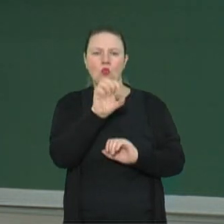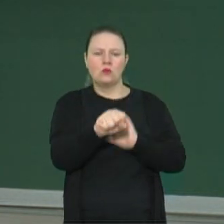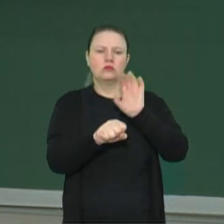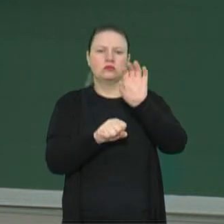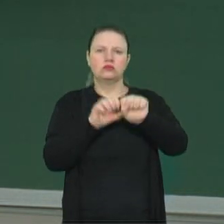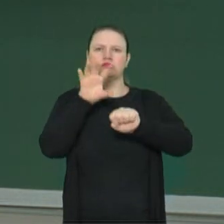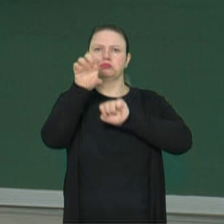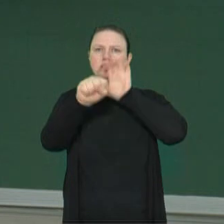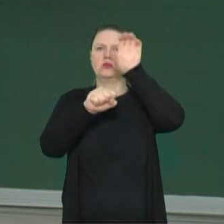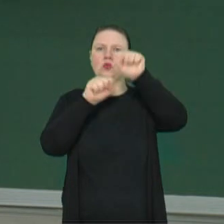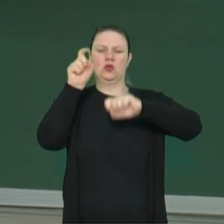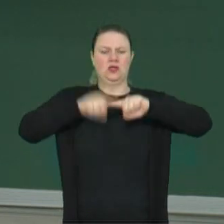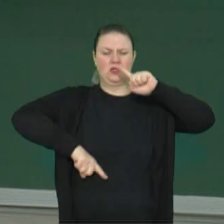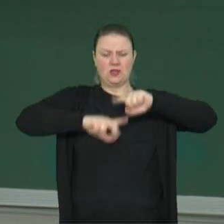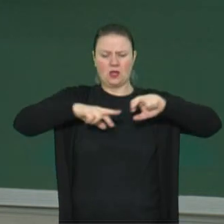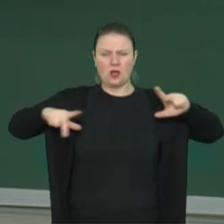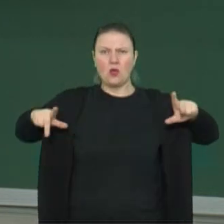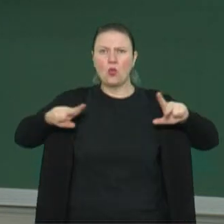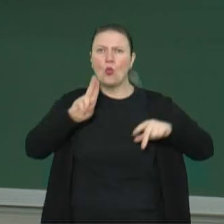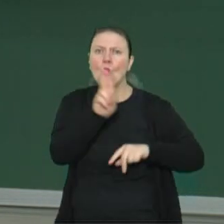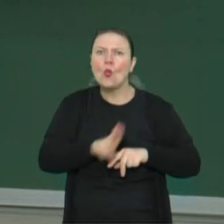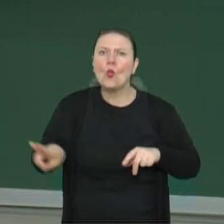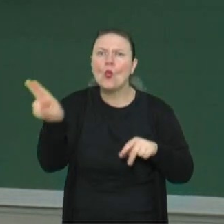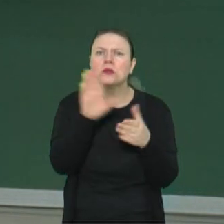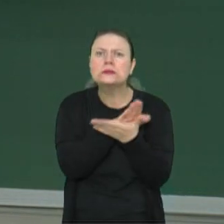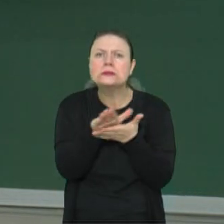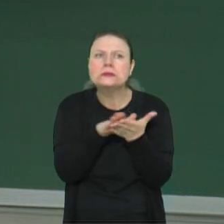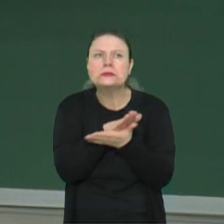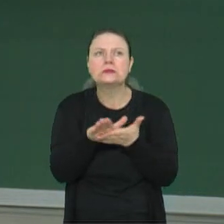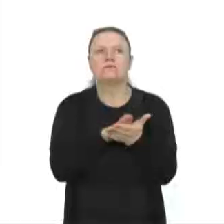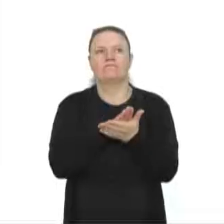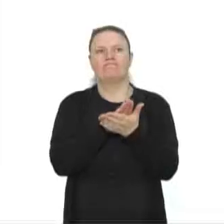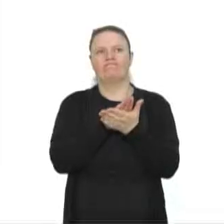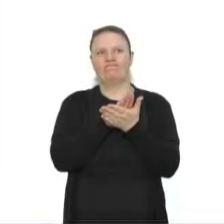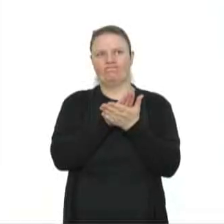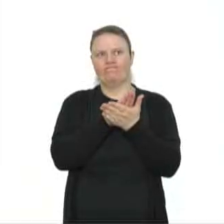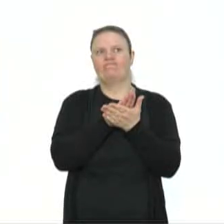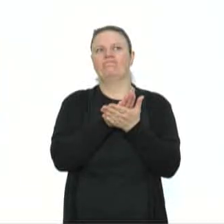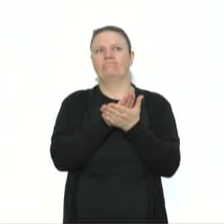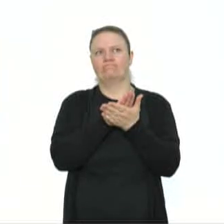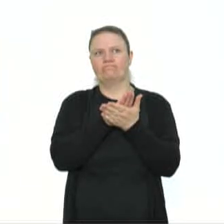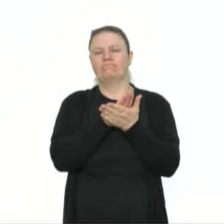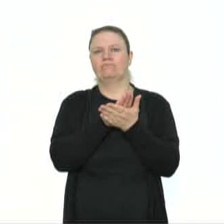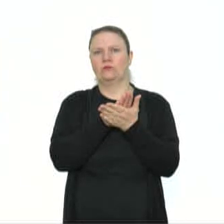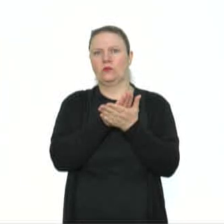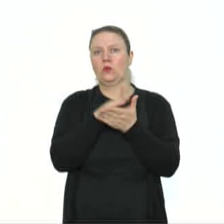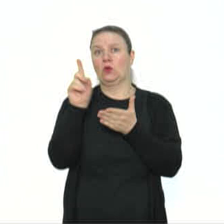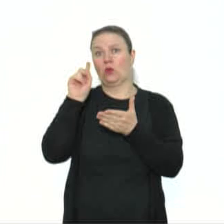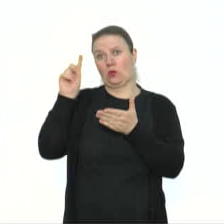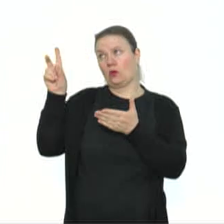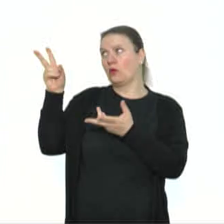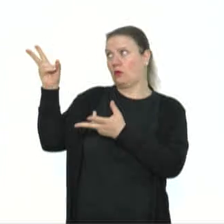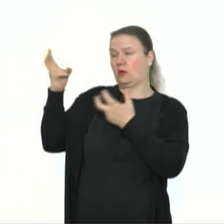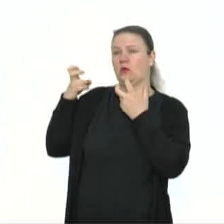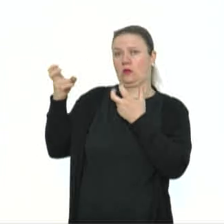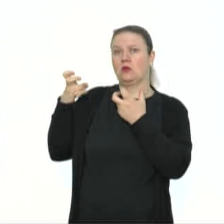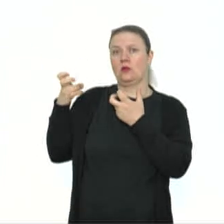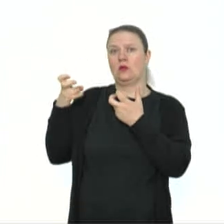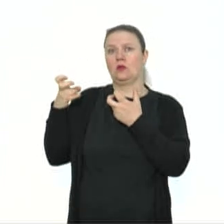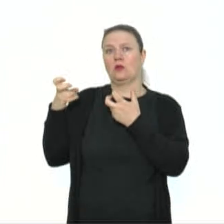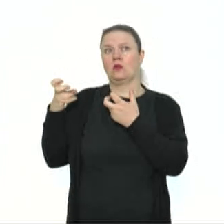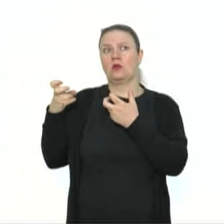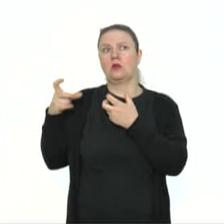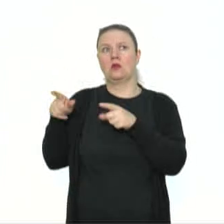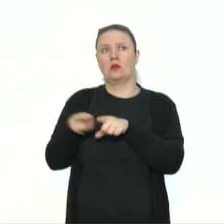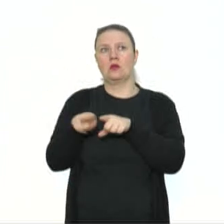sem equipamento de segurança algum. Então, a questão de atividade da disciplina solo, né,